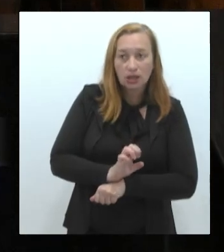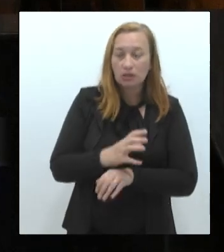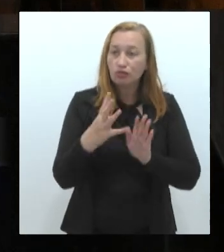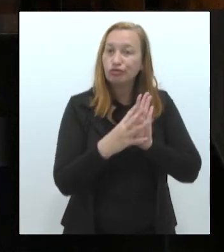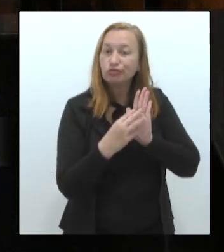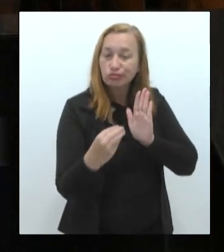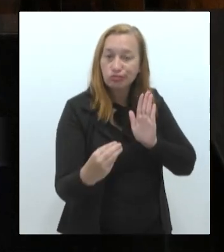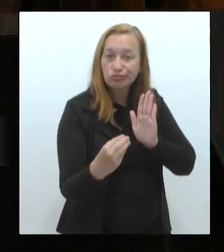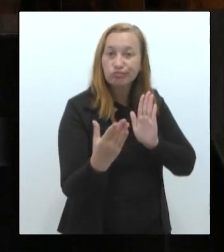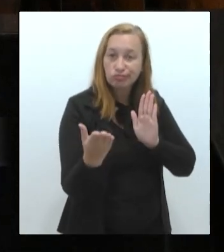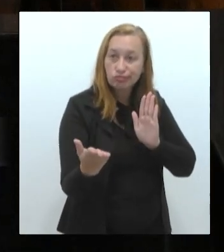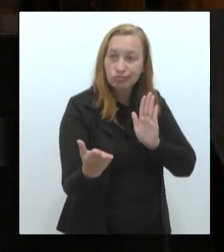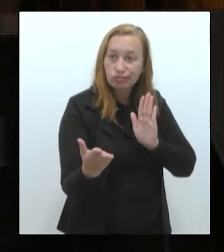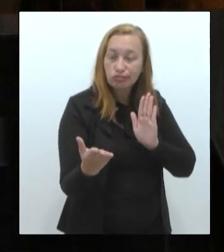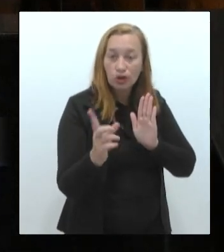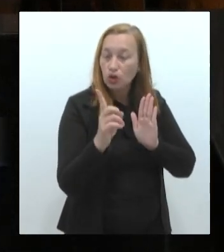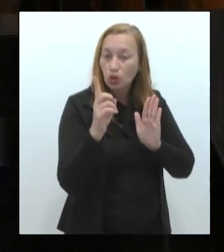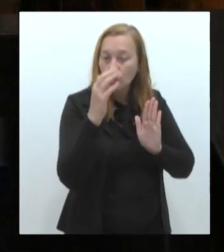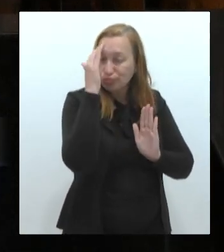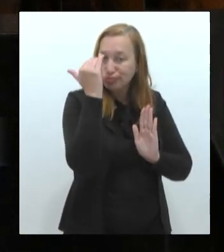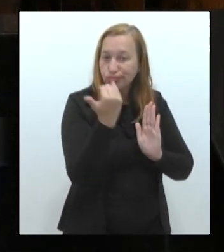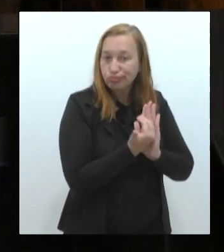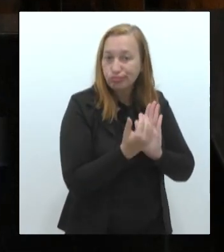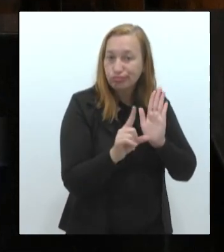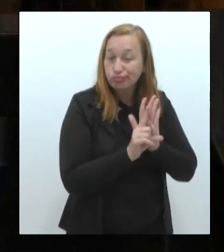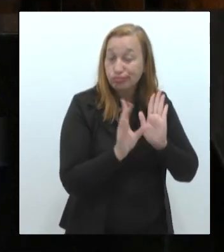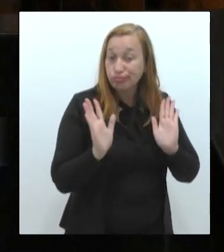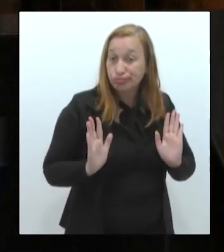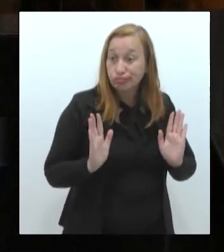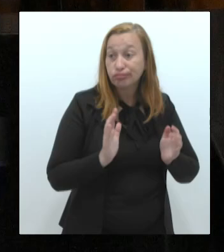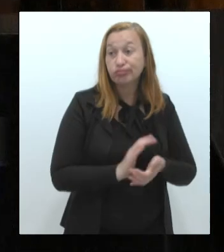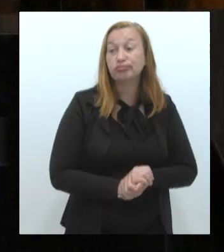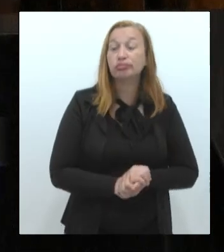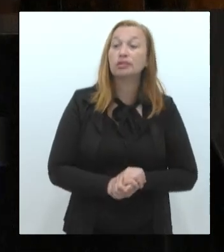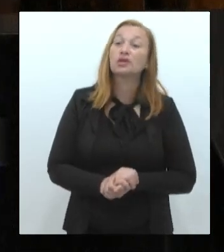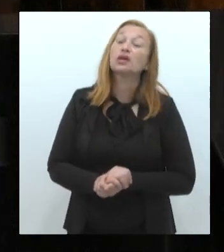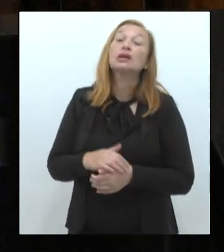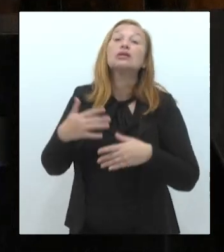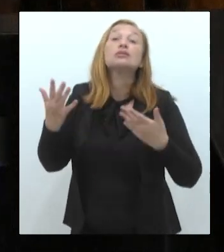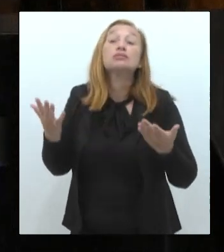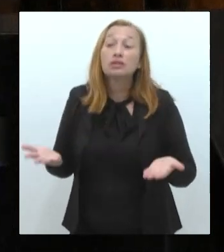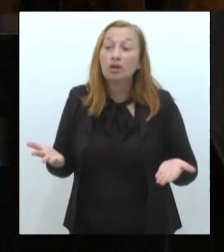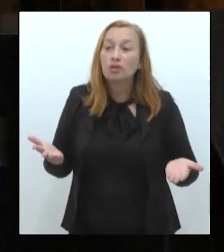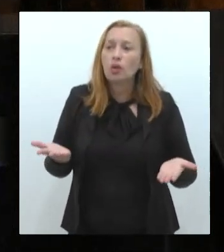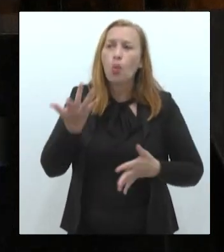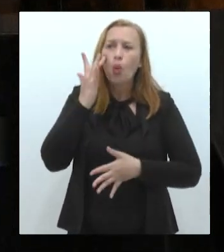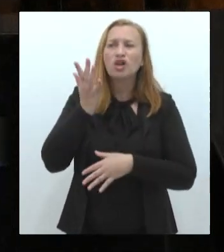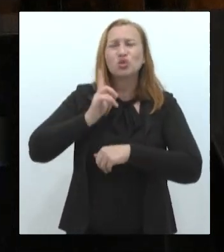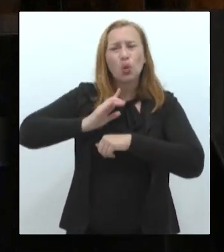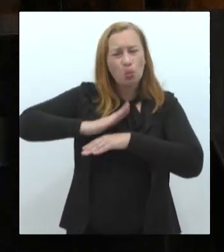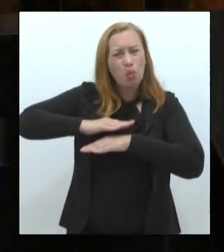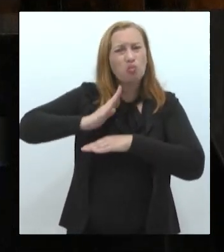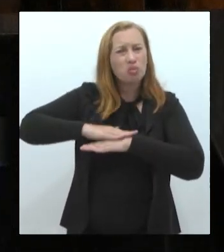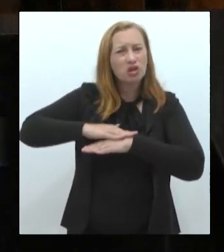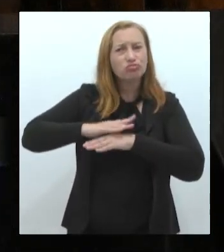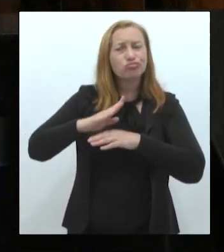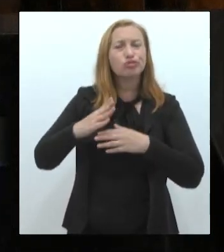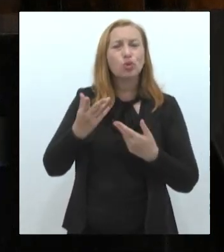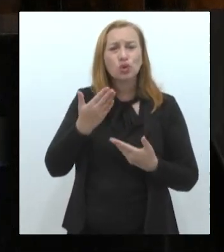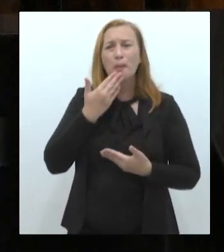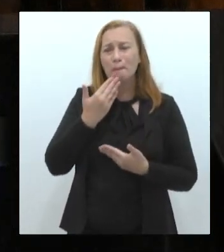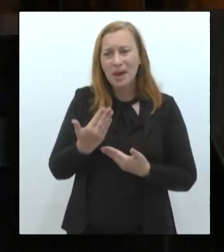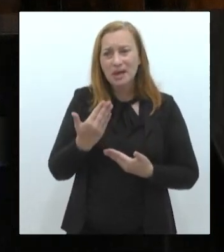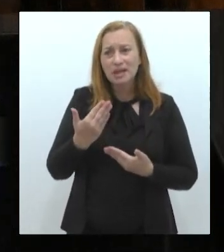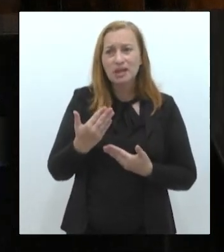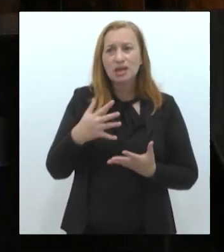exemplo, não cumpre a lei. Entendeu? Então, eu acho que é o momento da gente clamar que